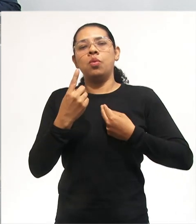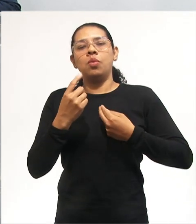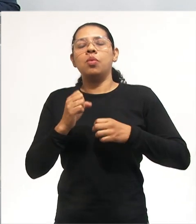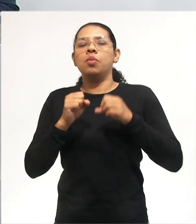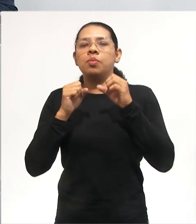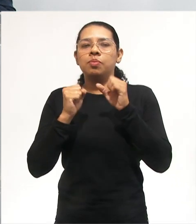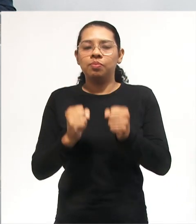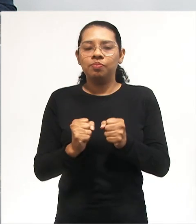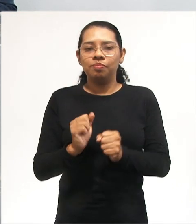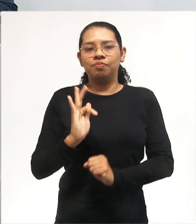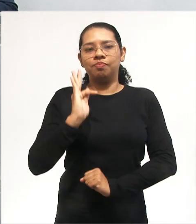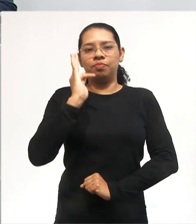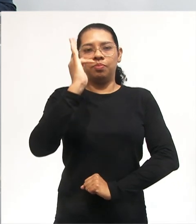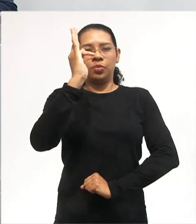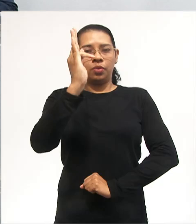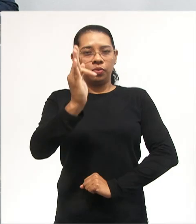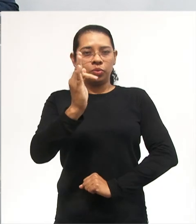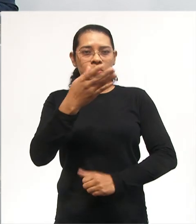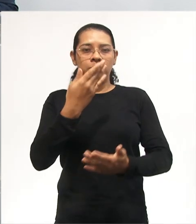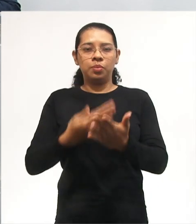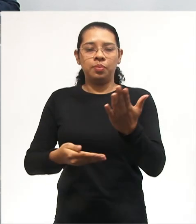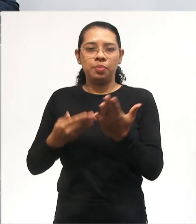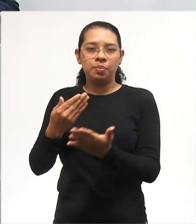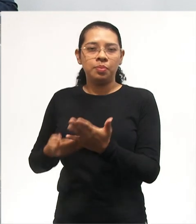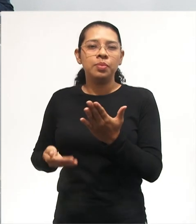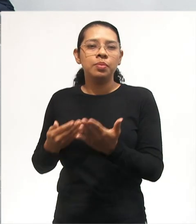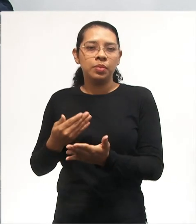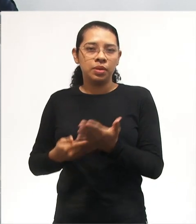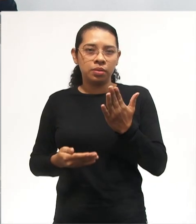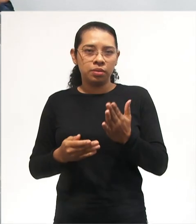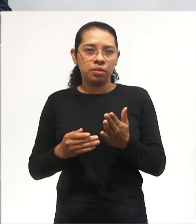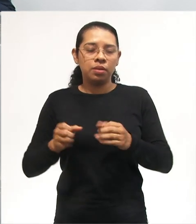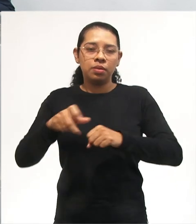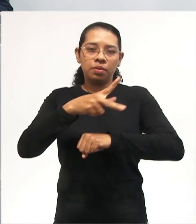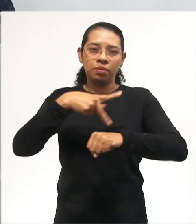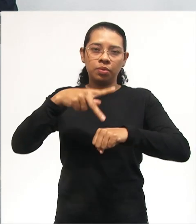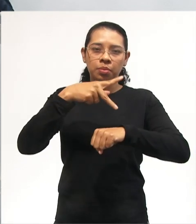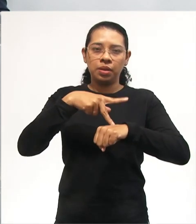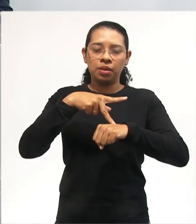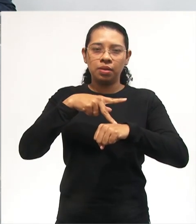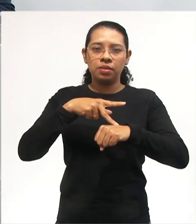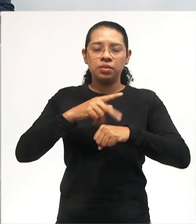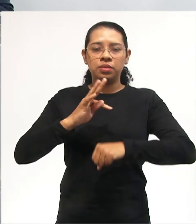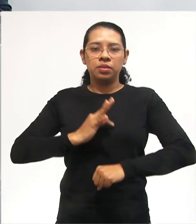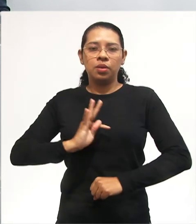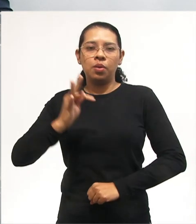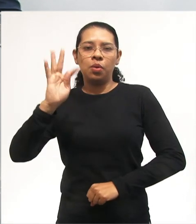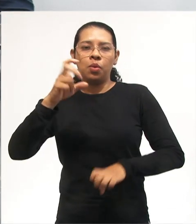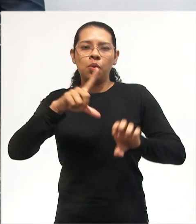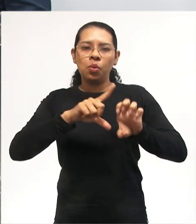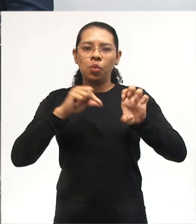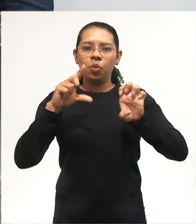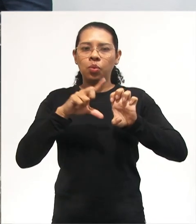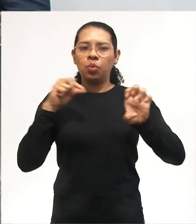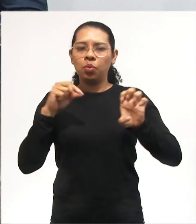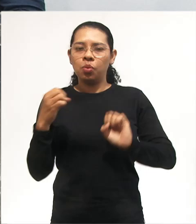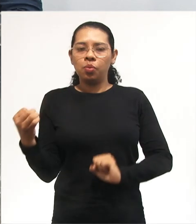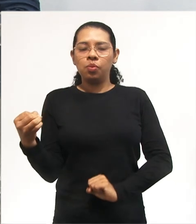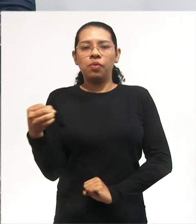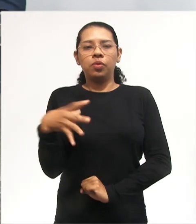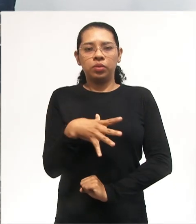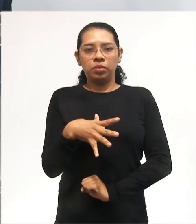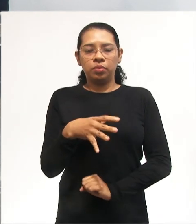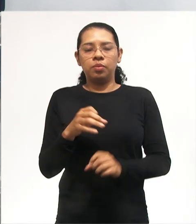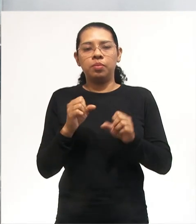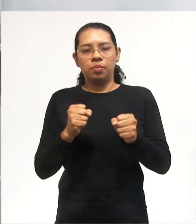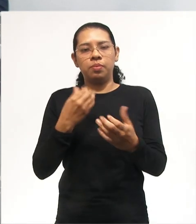andamento, né, e prejudica a nossa posição enquanto país empreendedor, né, enquanto Estado voltado para a inovação. Tudo